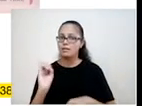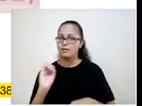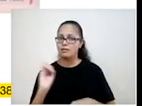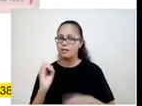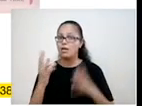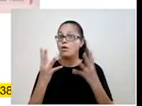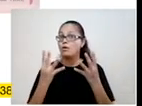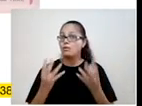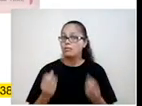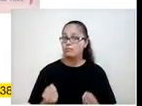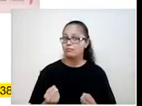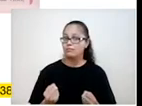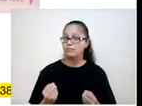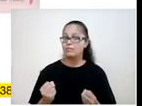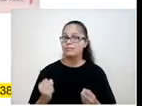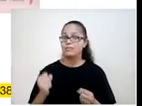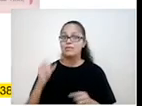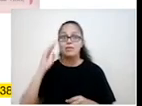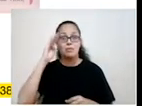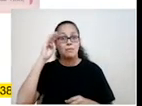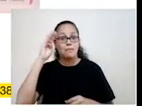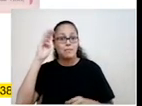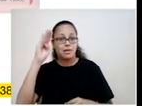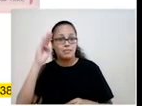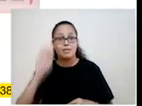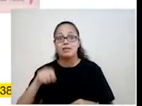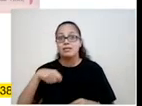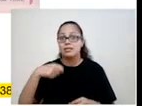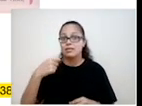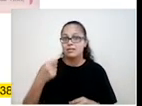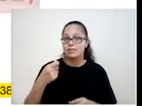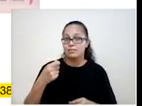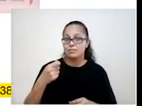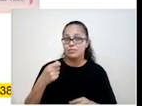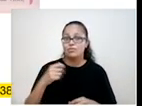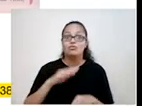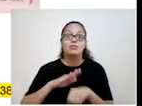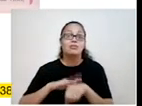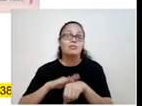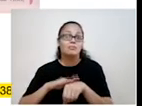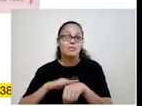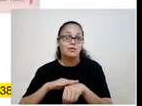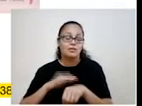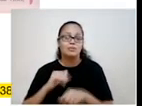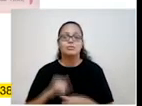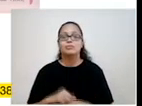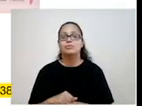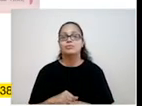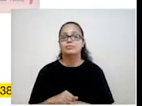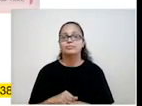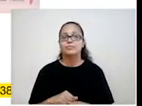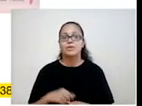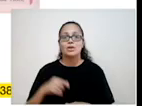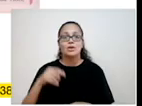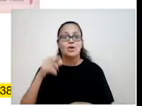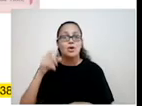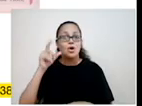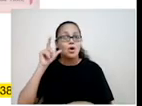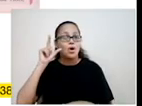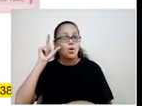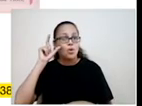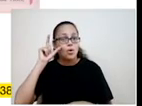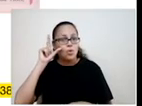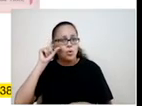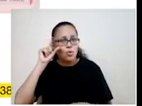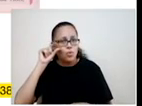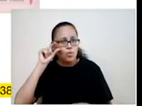dos principais símbolos do espírito renascentista, por ter sido curioso,